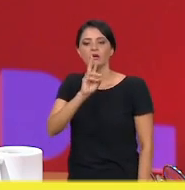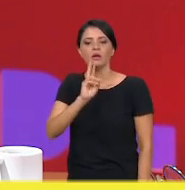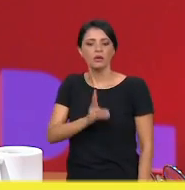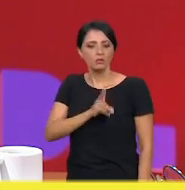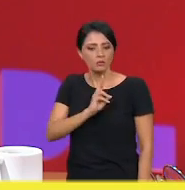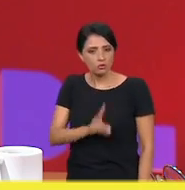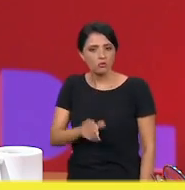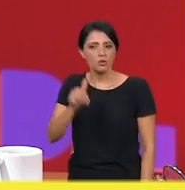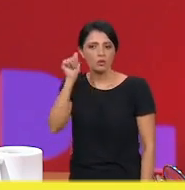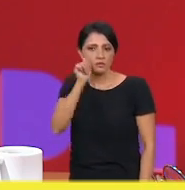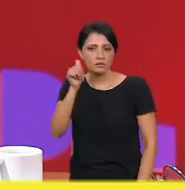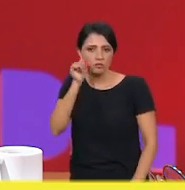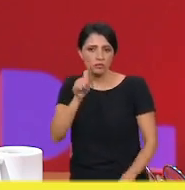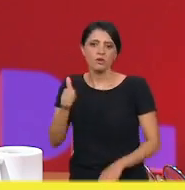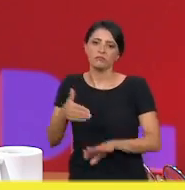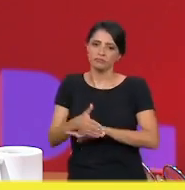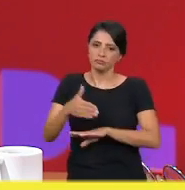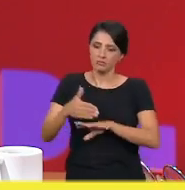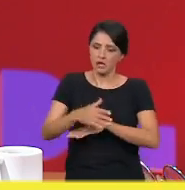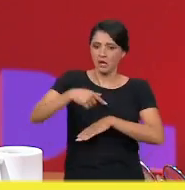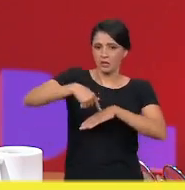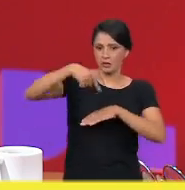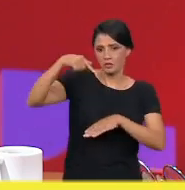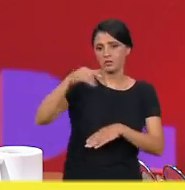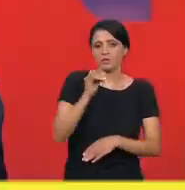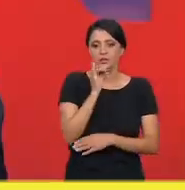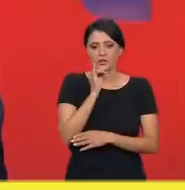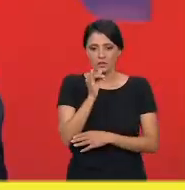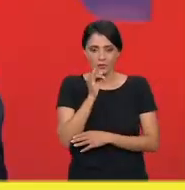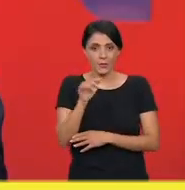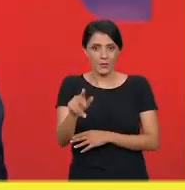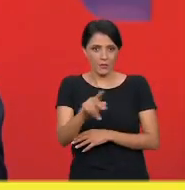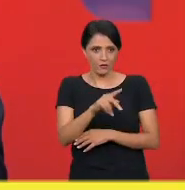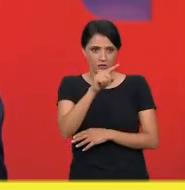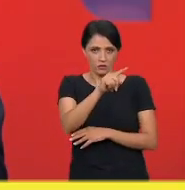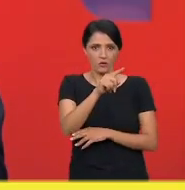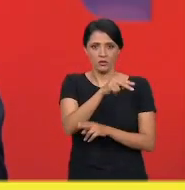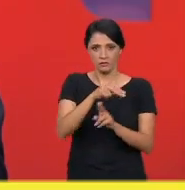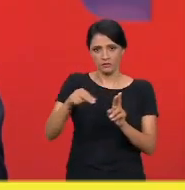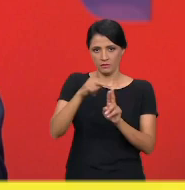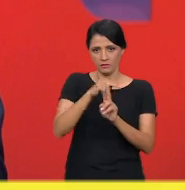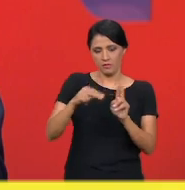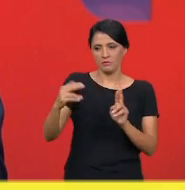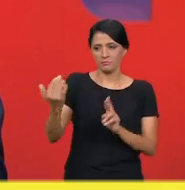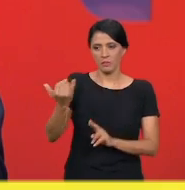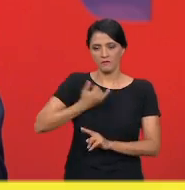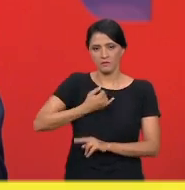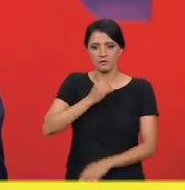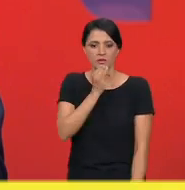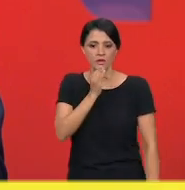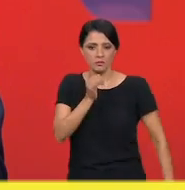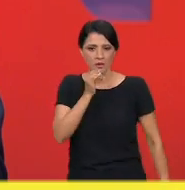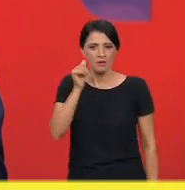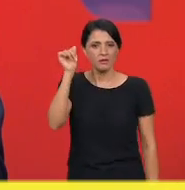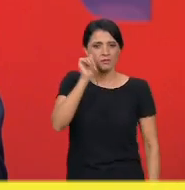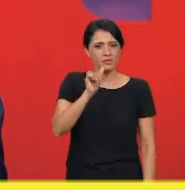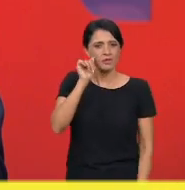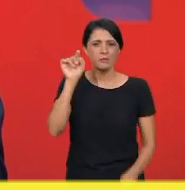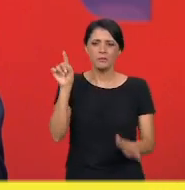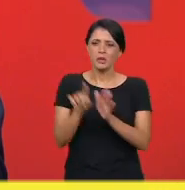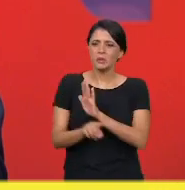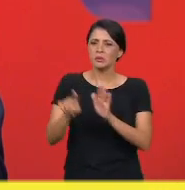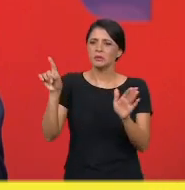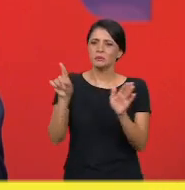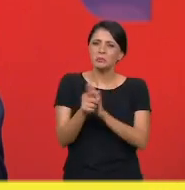manutenção dessas meninas na graduação. Por exemplo, as professoras da UNB me relatam, por exemplo, que as meninas perguntam